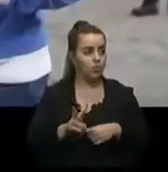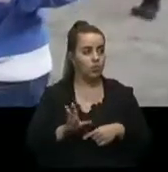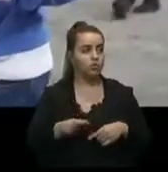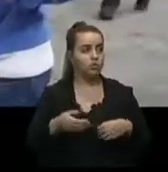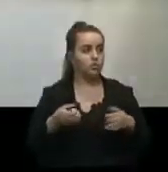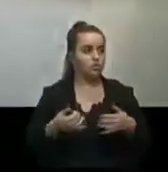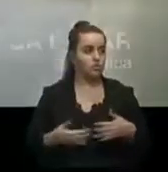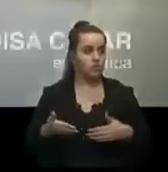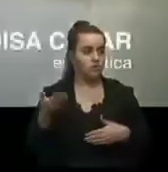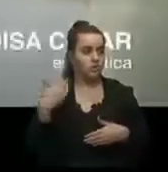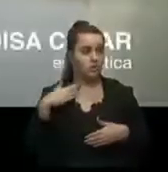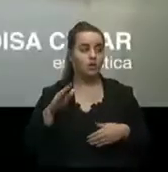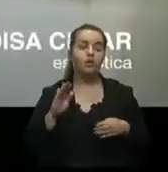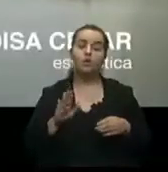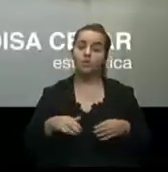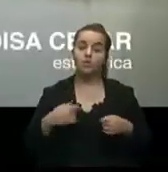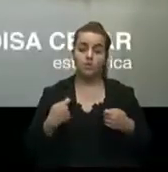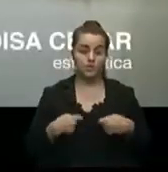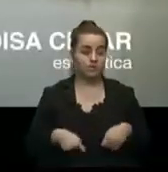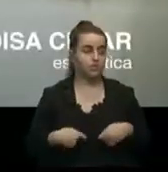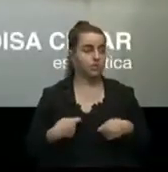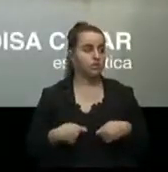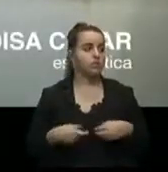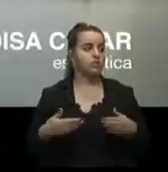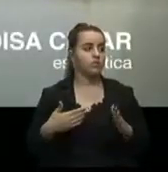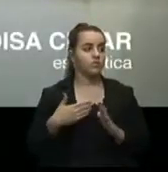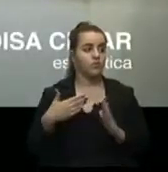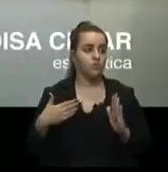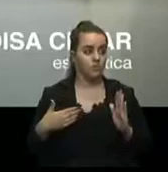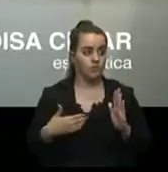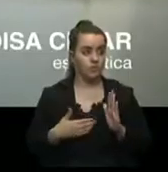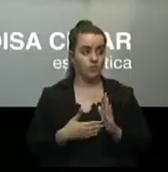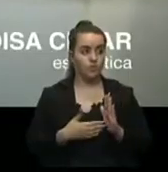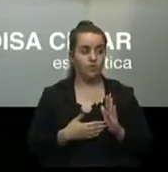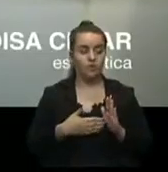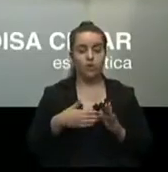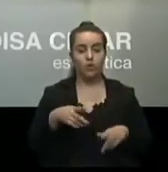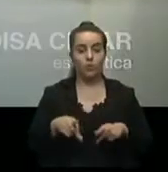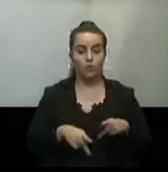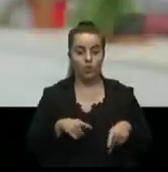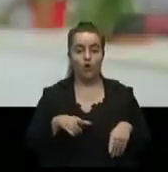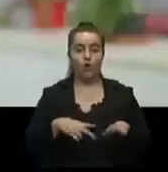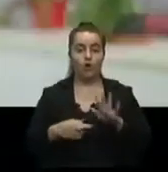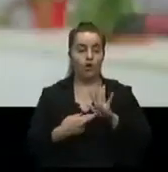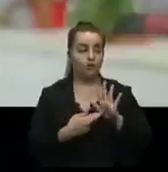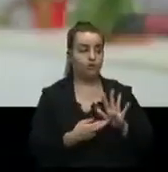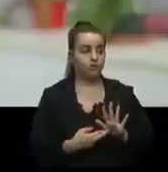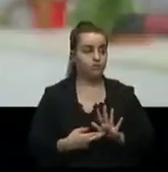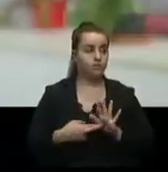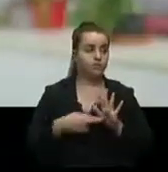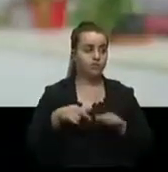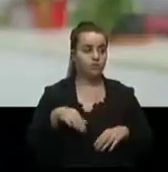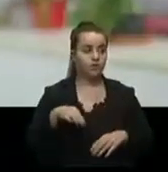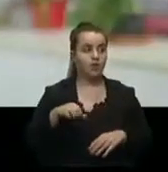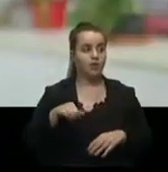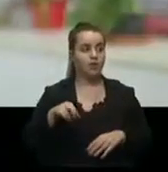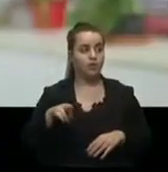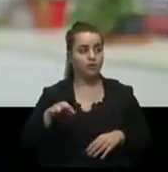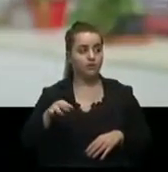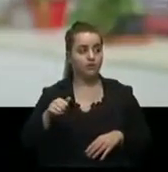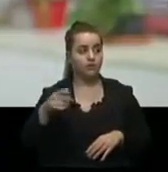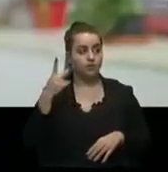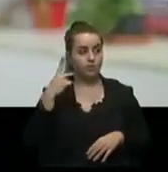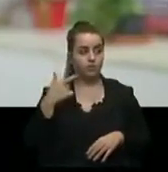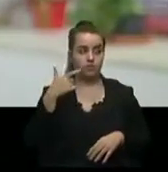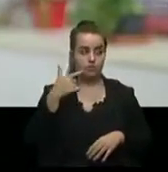definido. Então eu preciso que todo o meu público esteja representado na minha amostra, para que eu